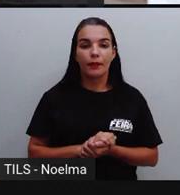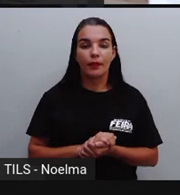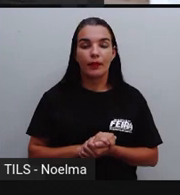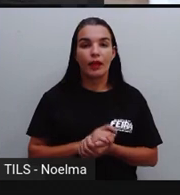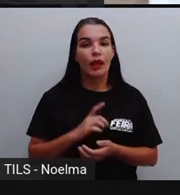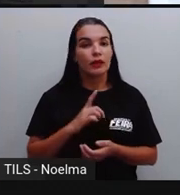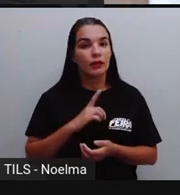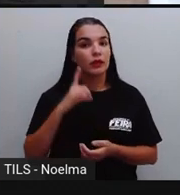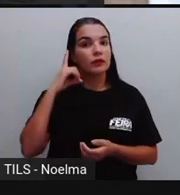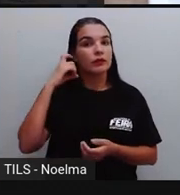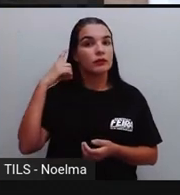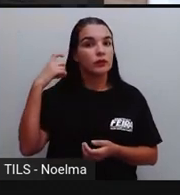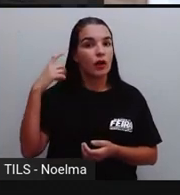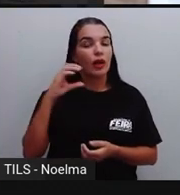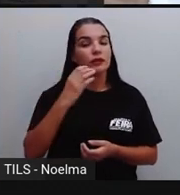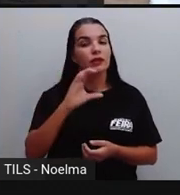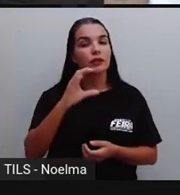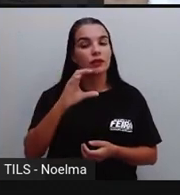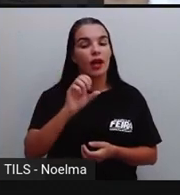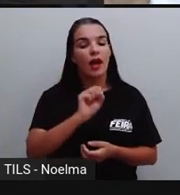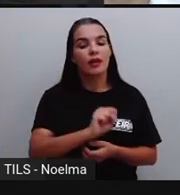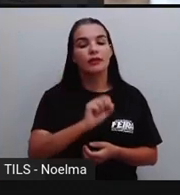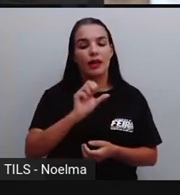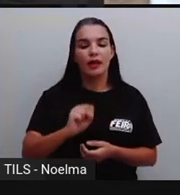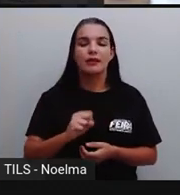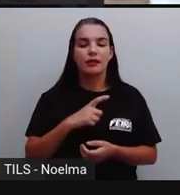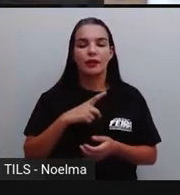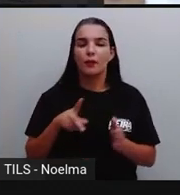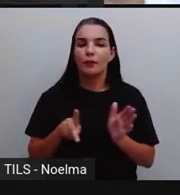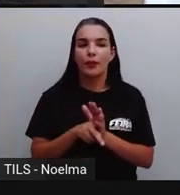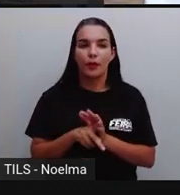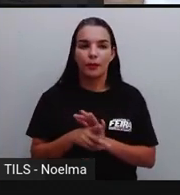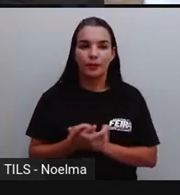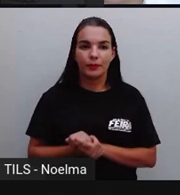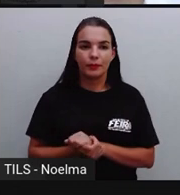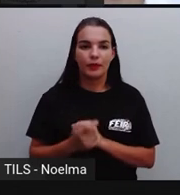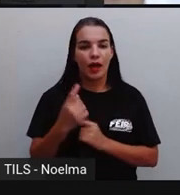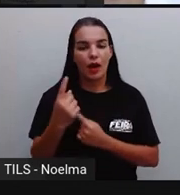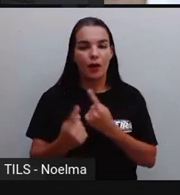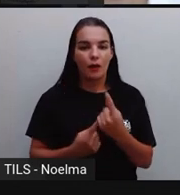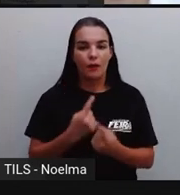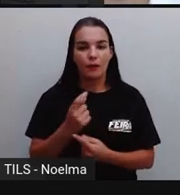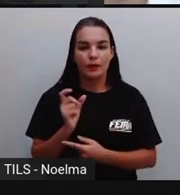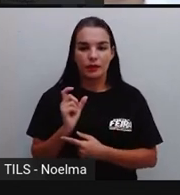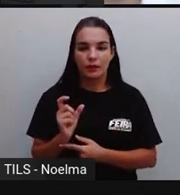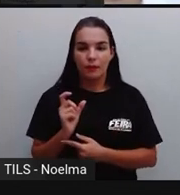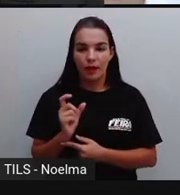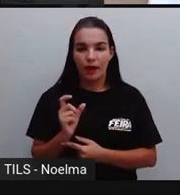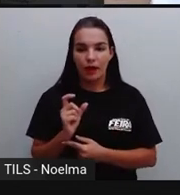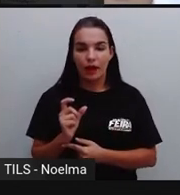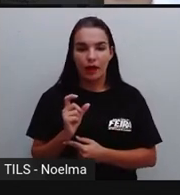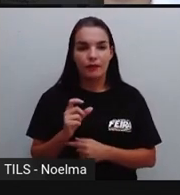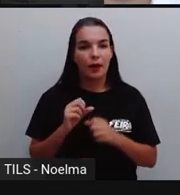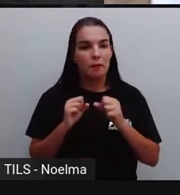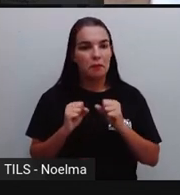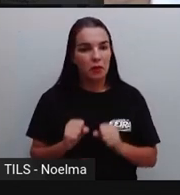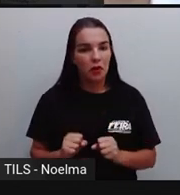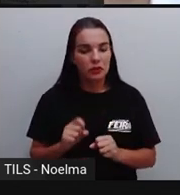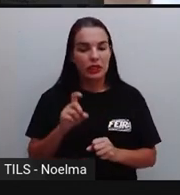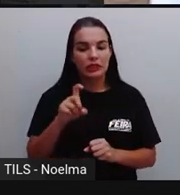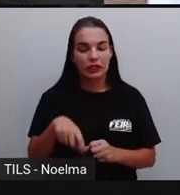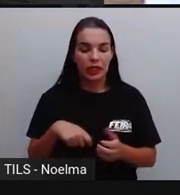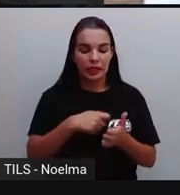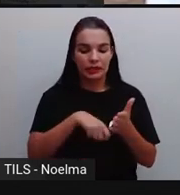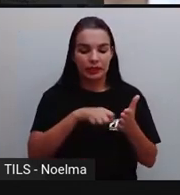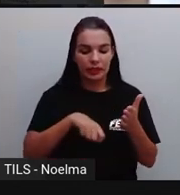justamente esse som do si ali duas vezes, tá? Então, algumas palavras que têm esse som também podem ser escritas